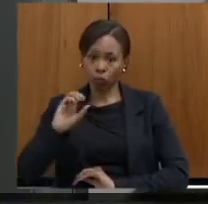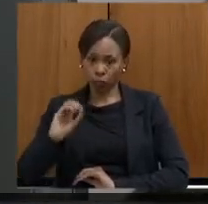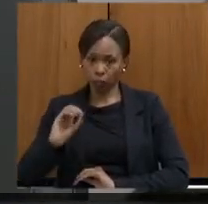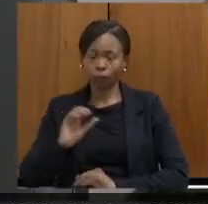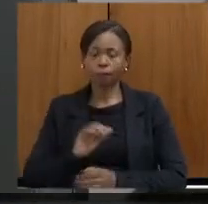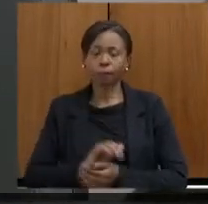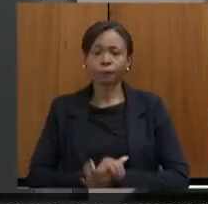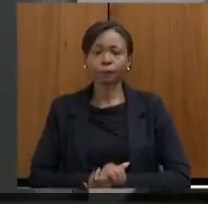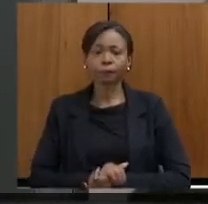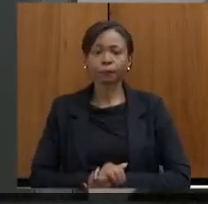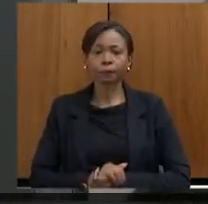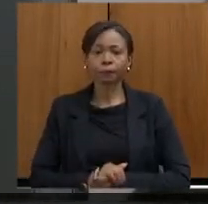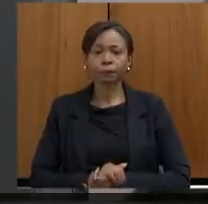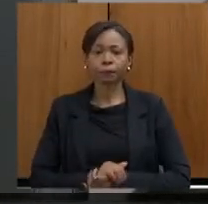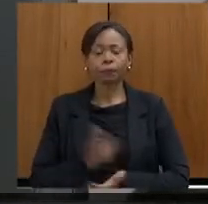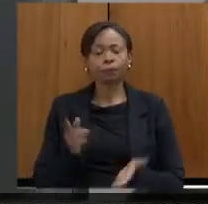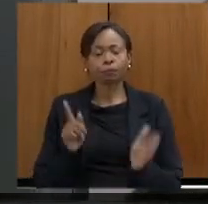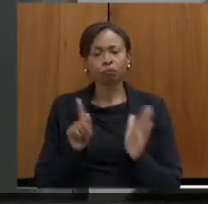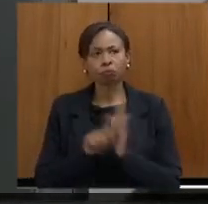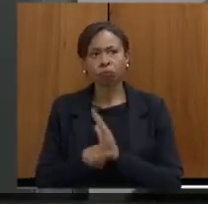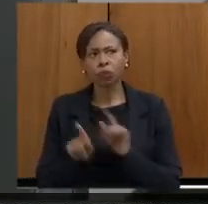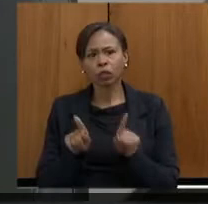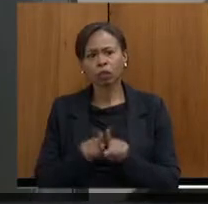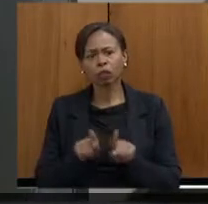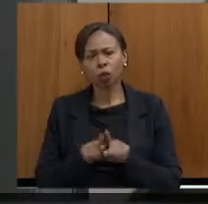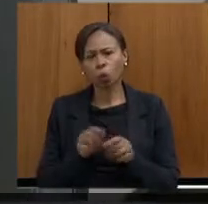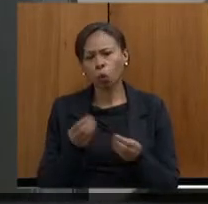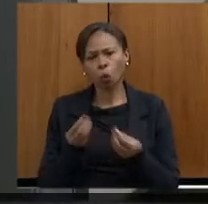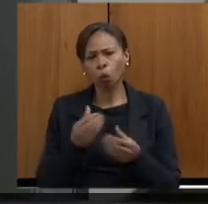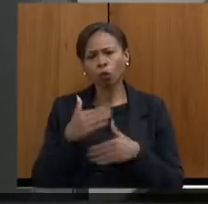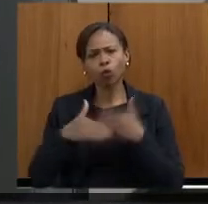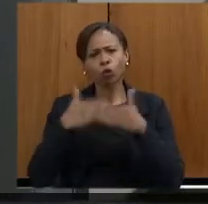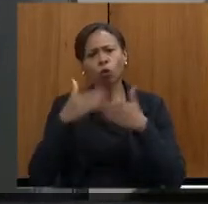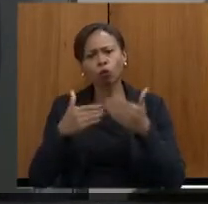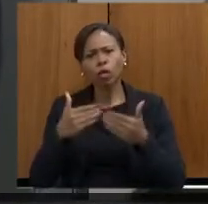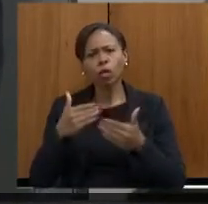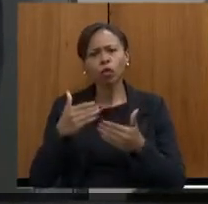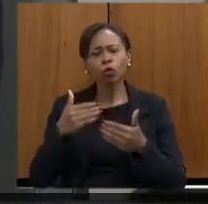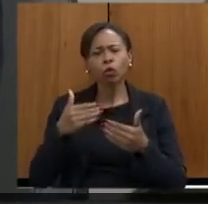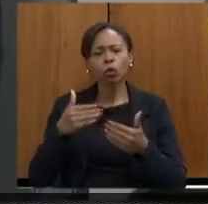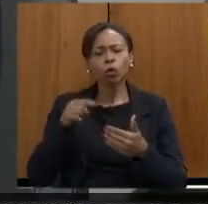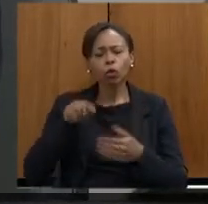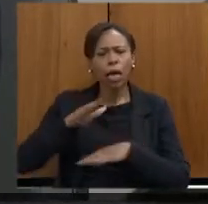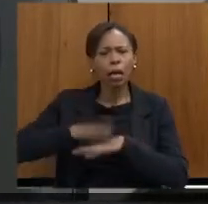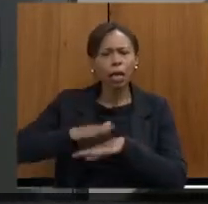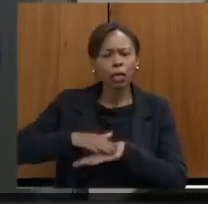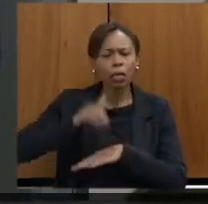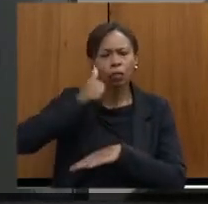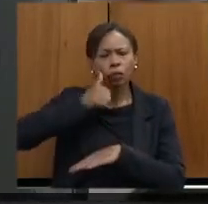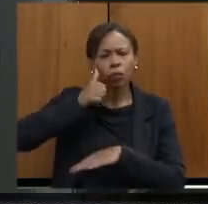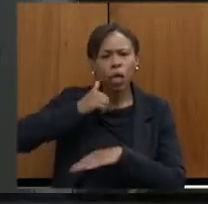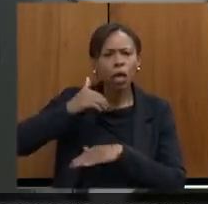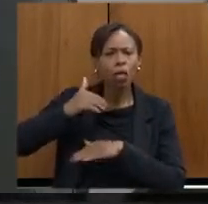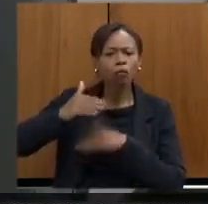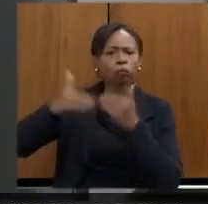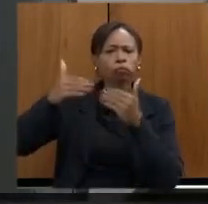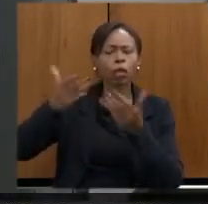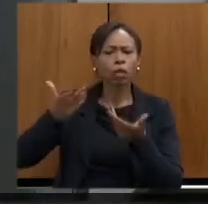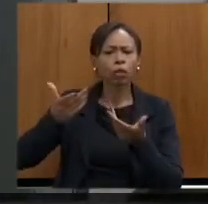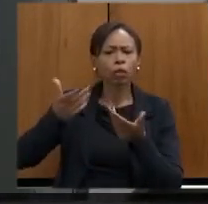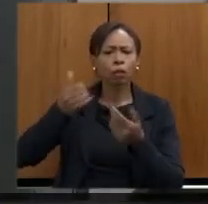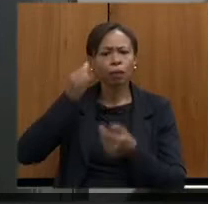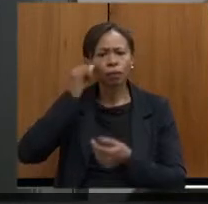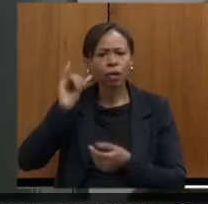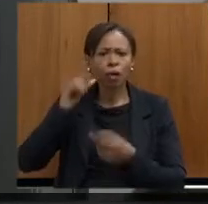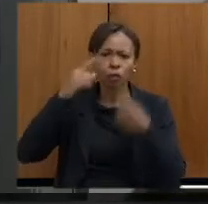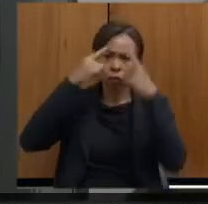23.680. Queremos também saber sobre fomento da autonomia dessas mulheres, instrumentos para quebra da violência doméstica. Nós sabemos